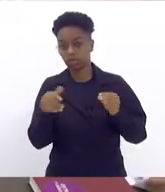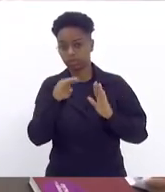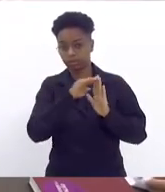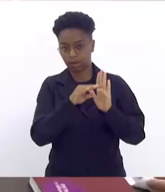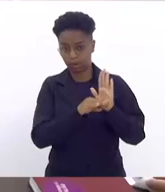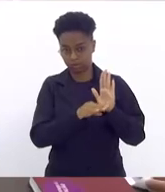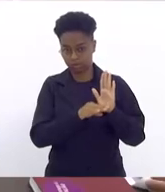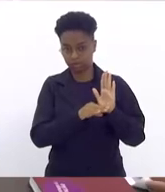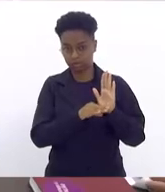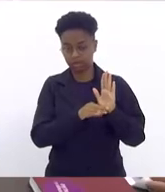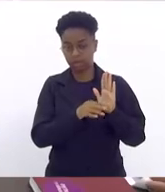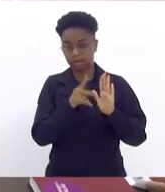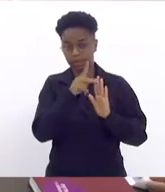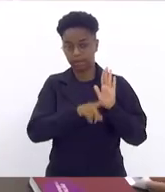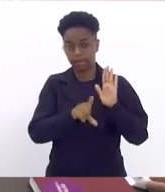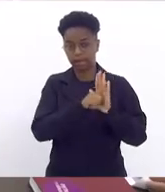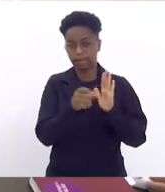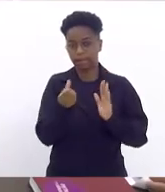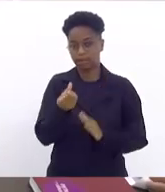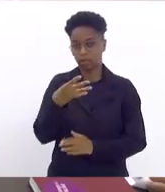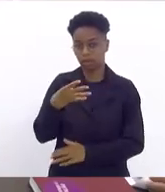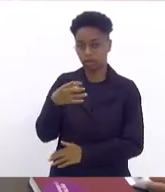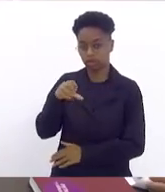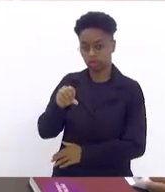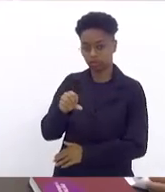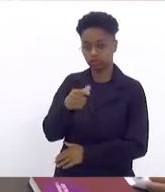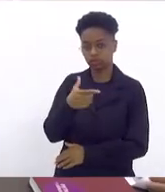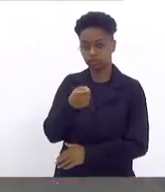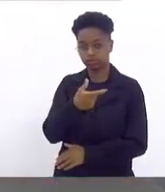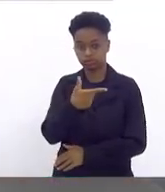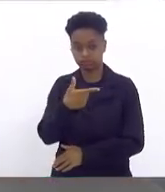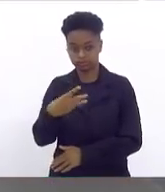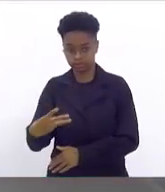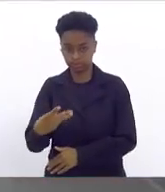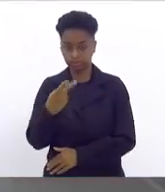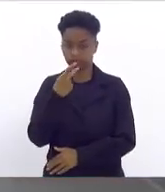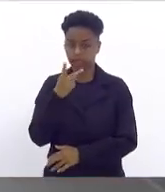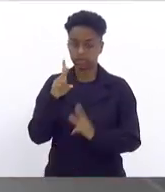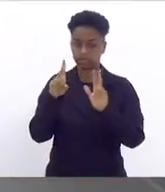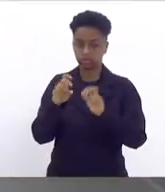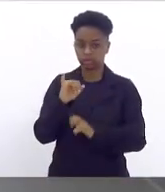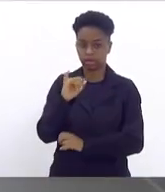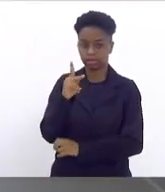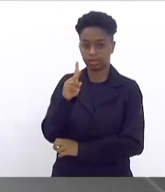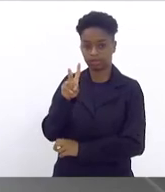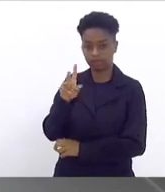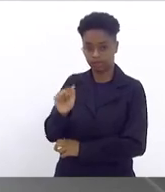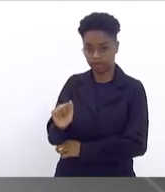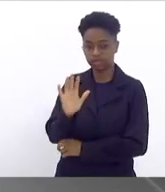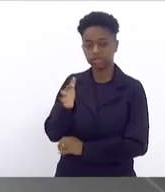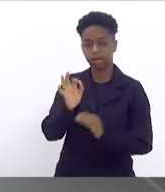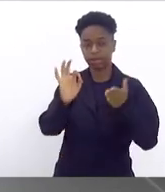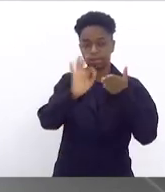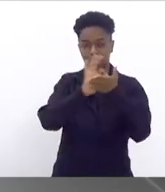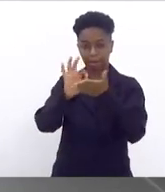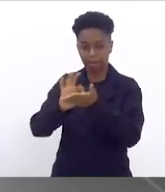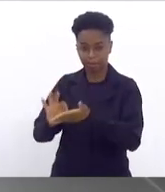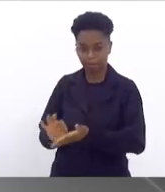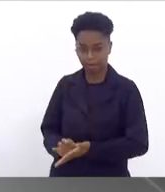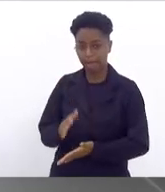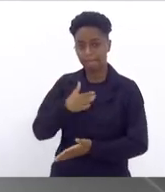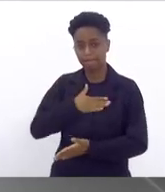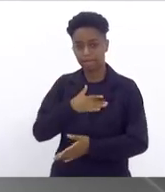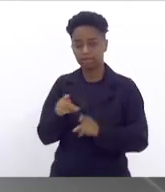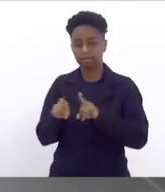o PL 649 de 2023, que trata da questão do IPVA, agora já com as assinaturas minhas do deputado